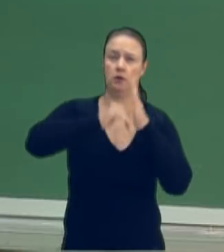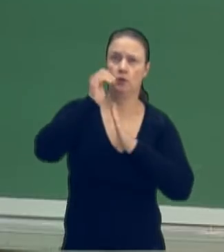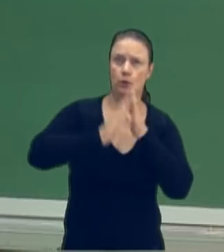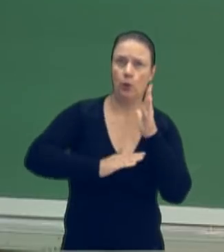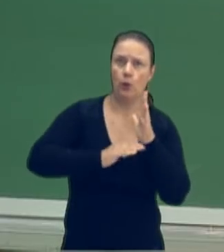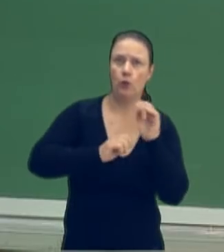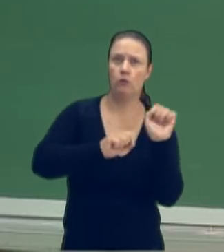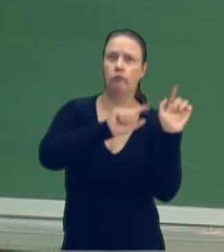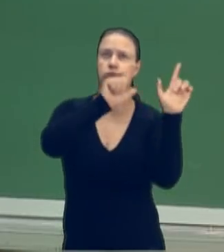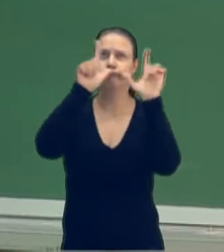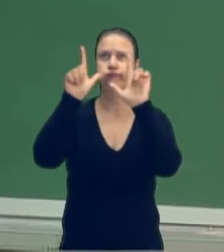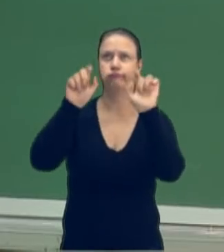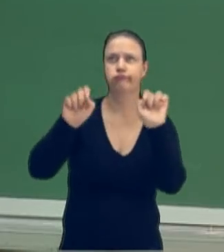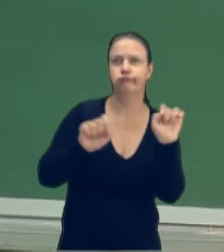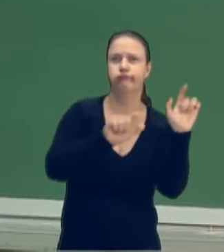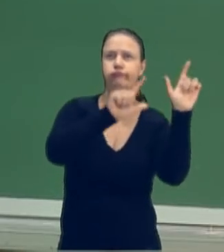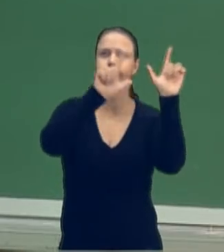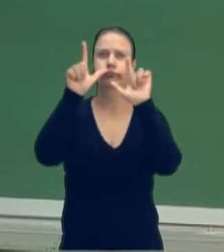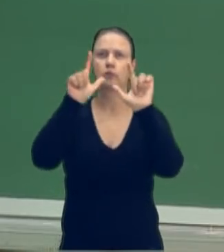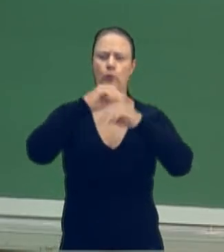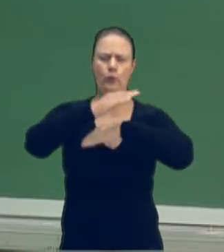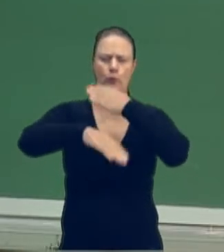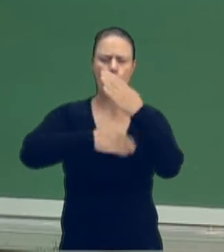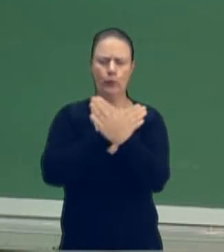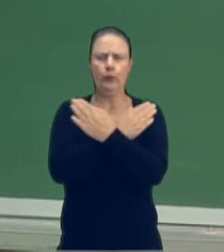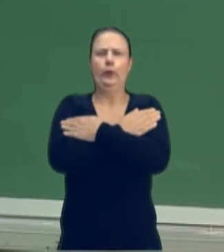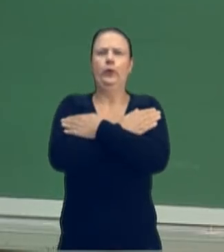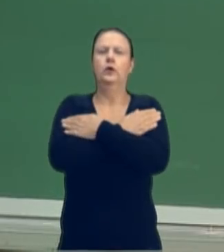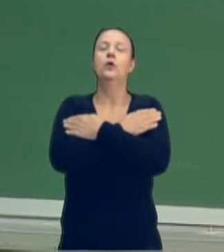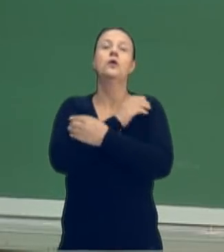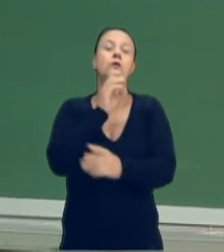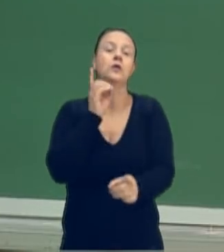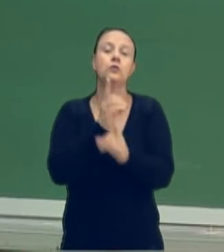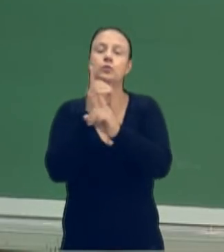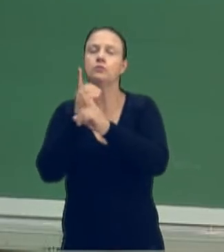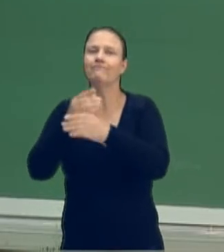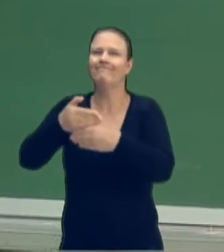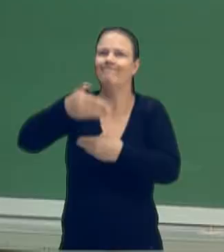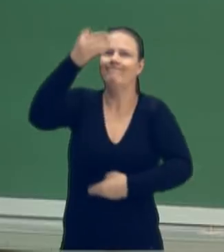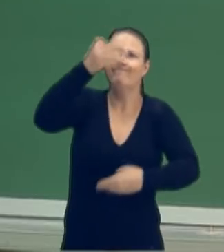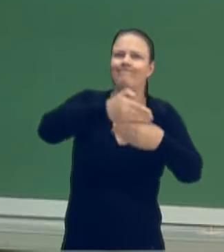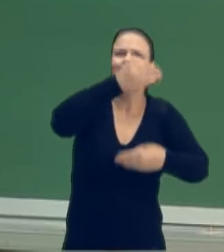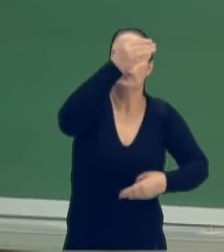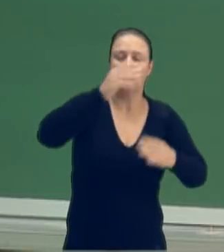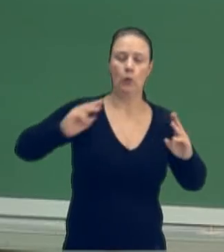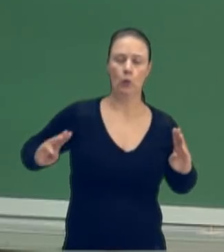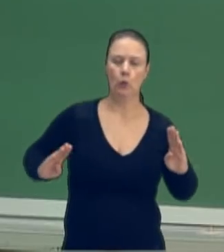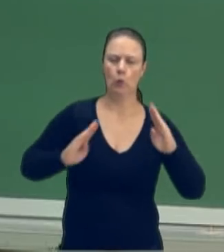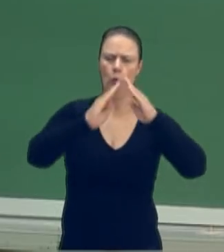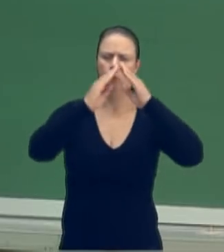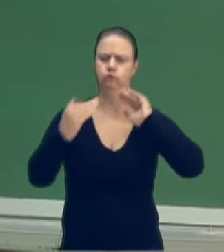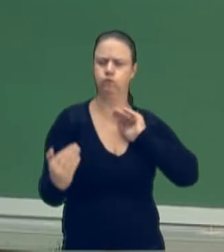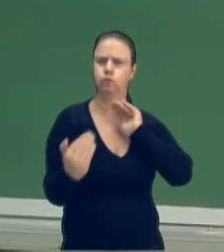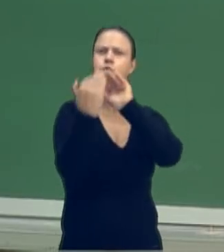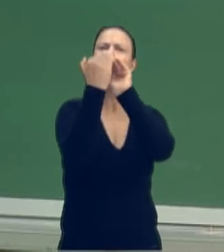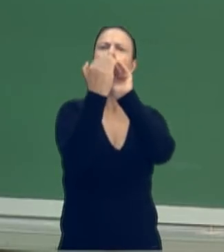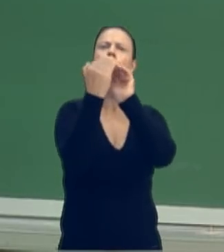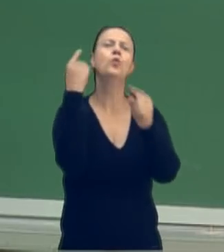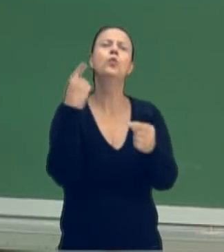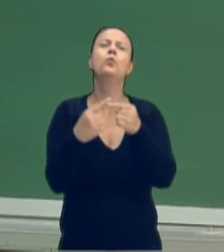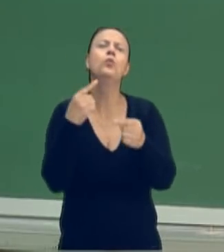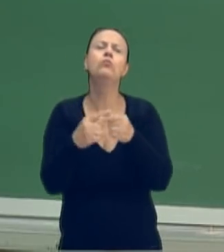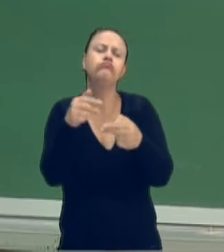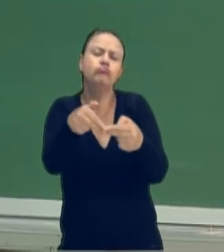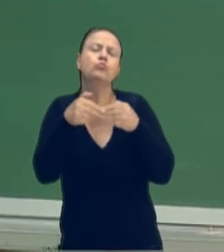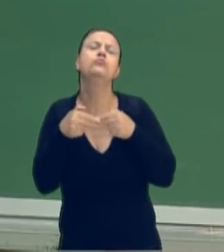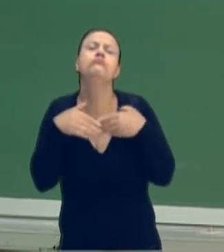de tumbas, enfim, sarcófagos, foi encontrado nas paredes, inclusive, de pirâmides, e qual seria a razão